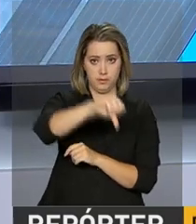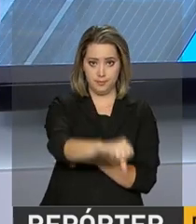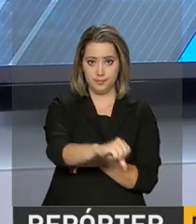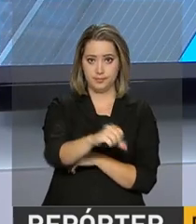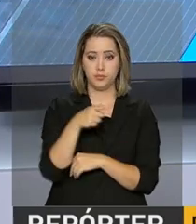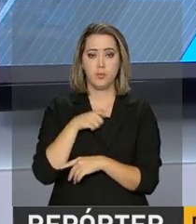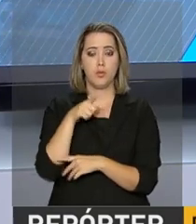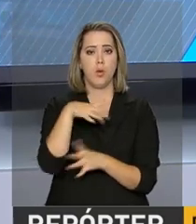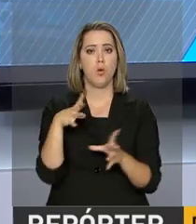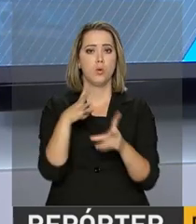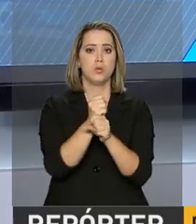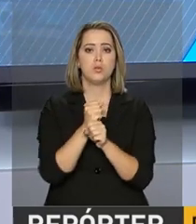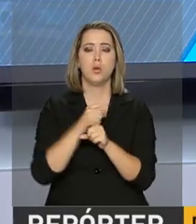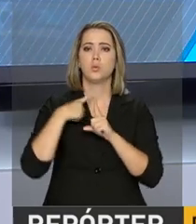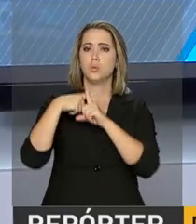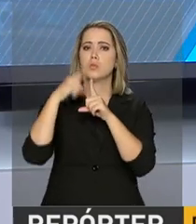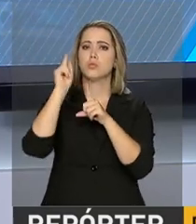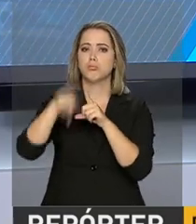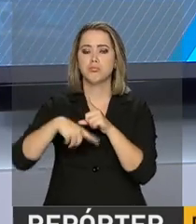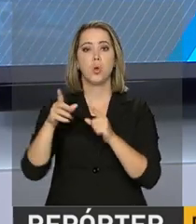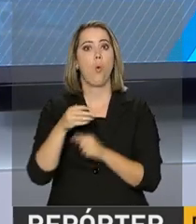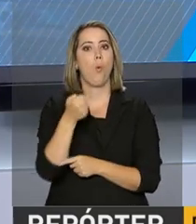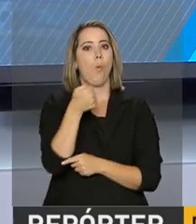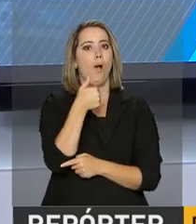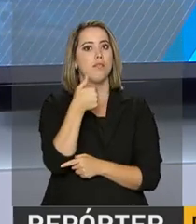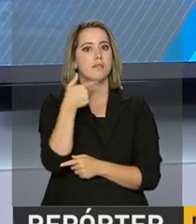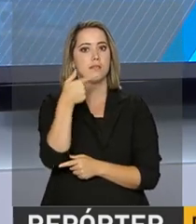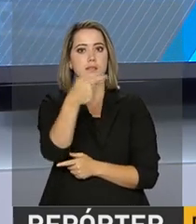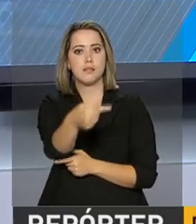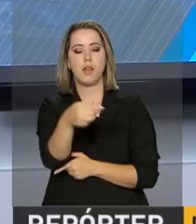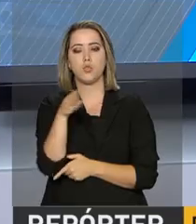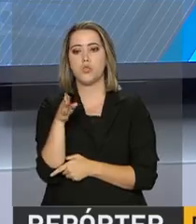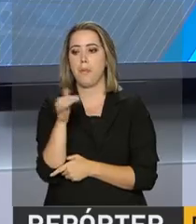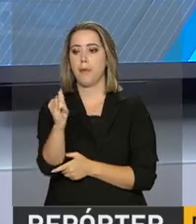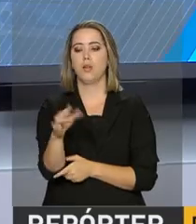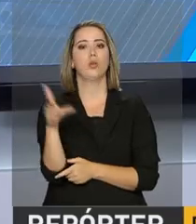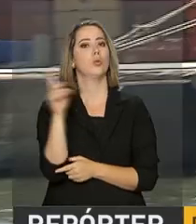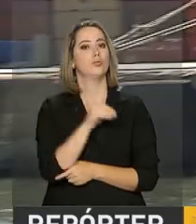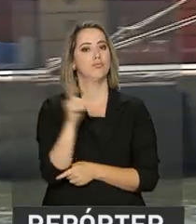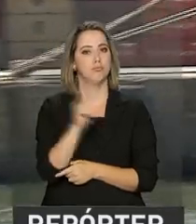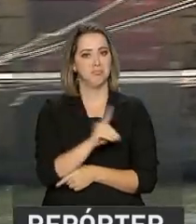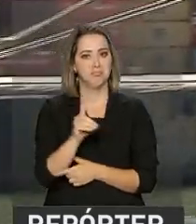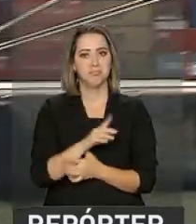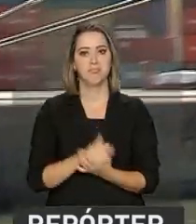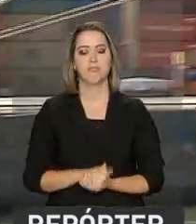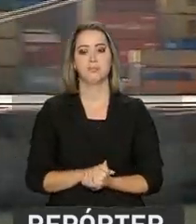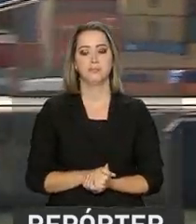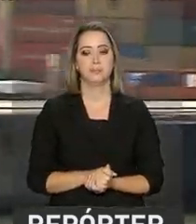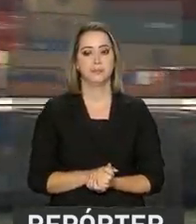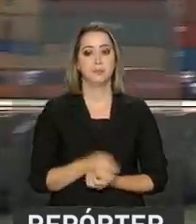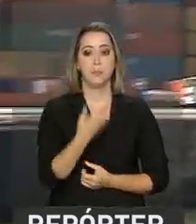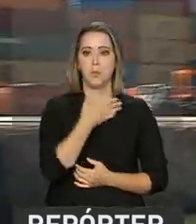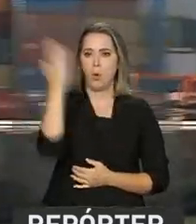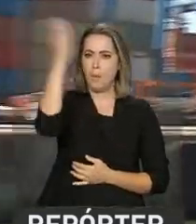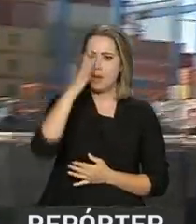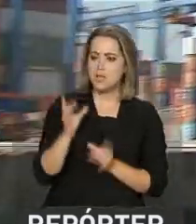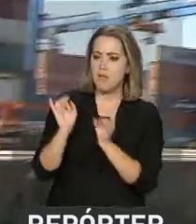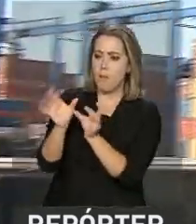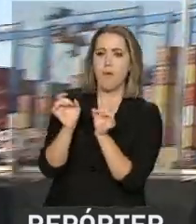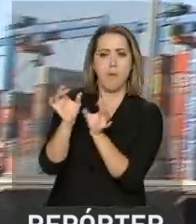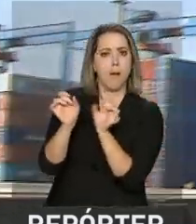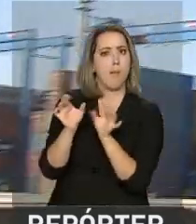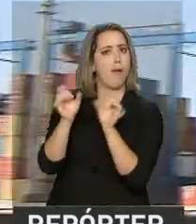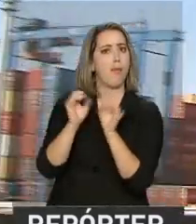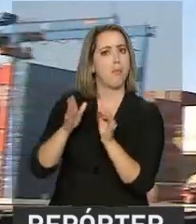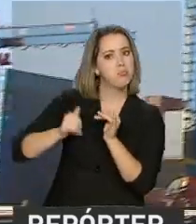1989 o saldo positivo foi de quase 7 bilhões de dólares o Brasil exportou mais do